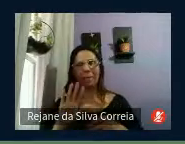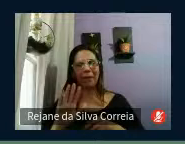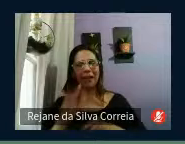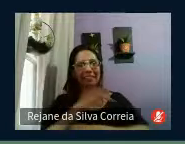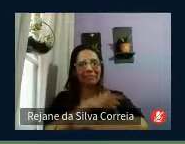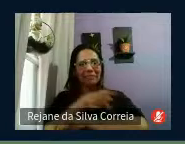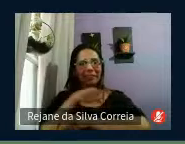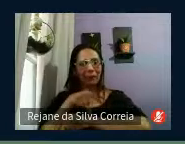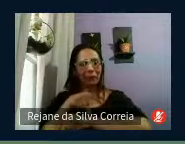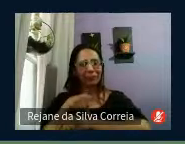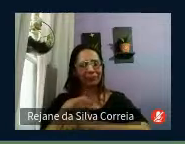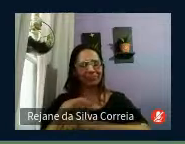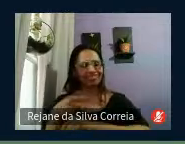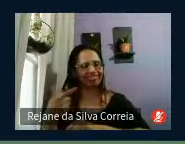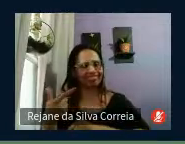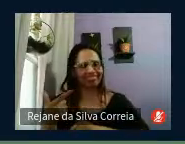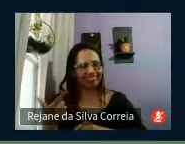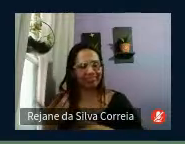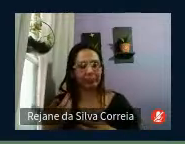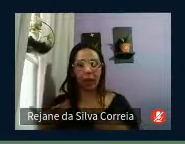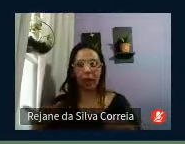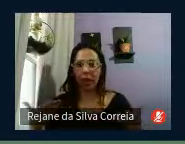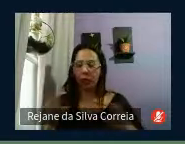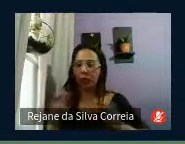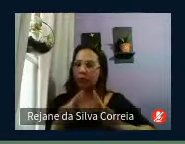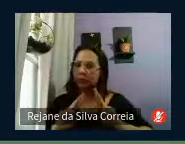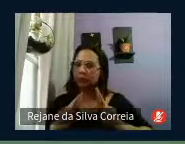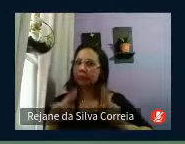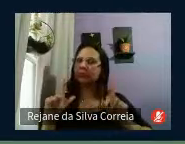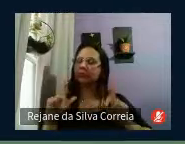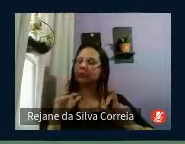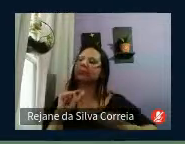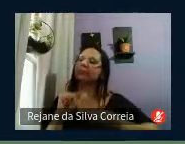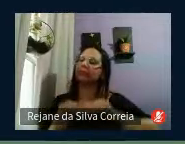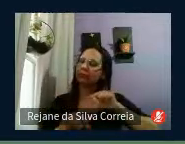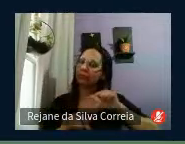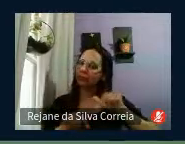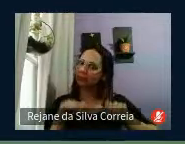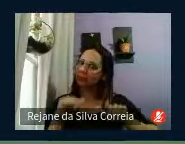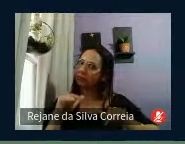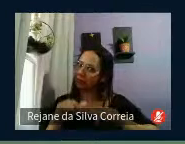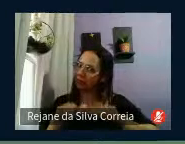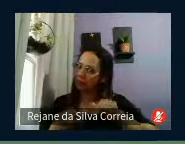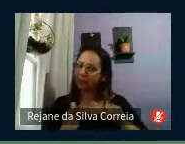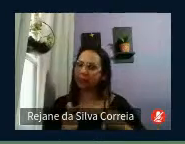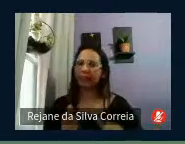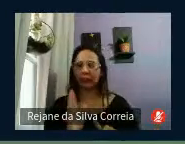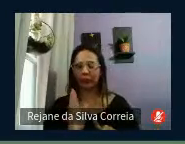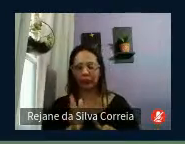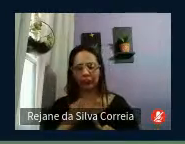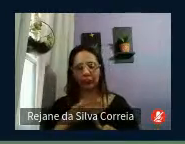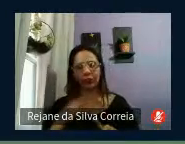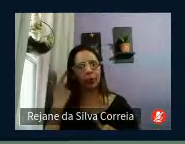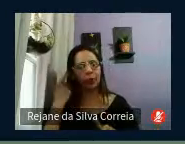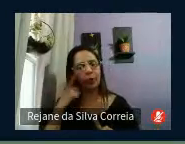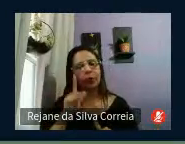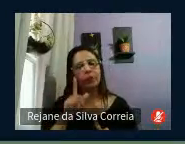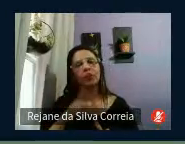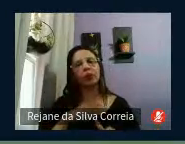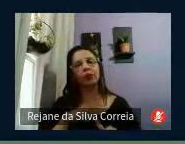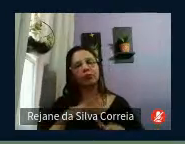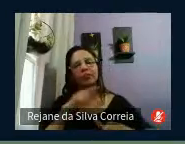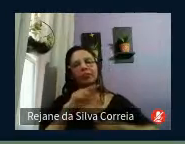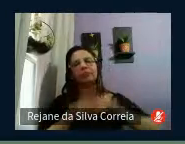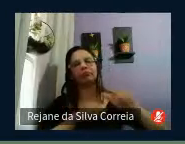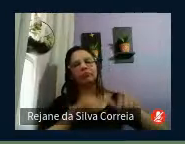mascarada. Hoje não. Hoje, trabalhando e trabalhado tudo isso já, eu tenho exatamente agora trabalhar a